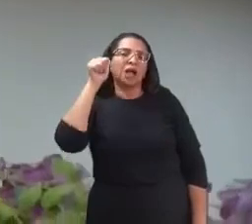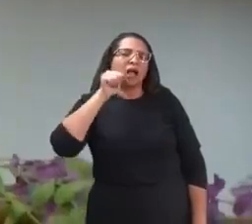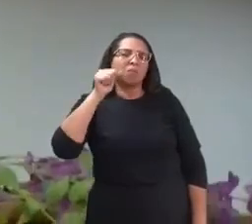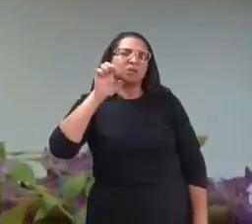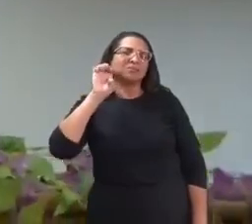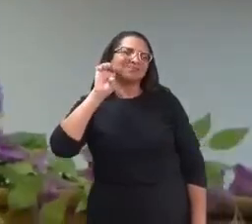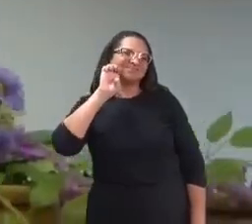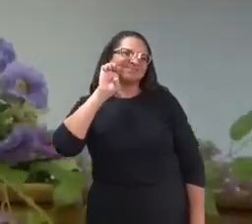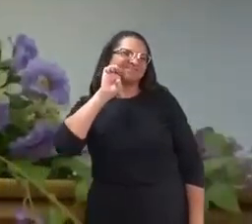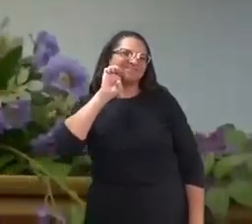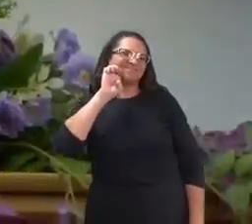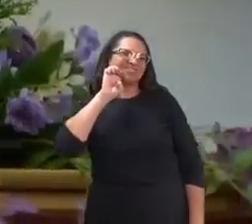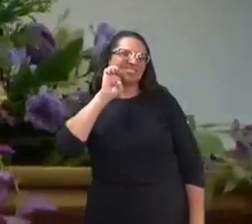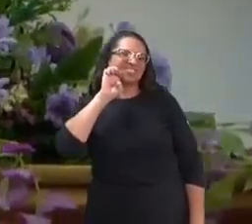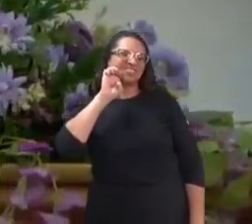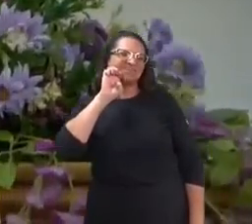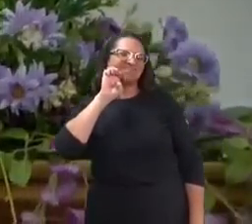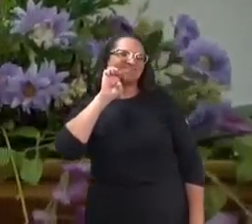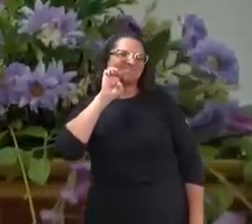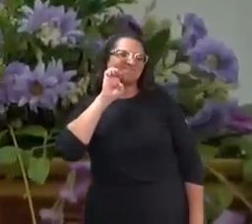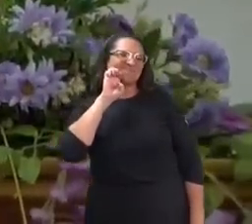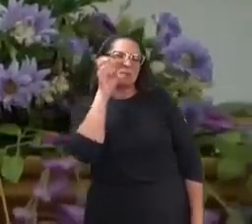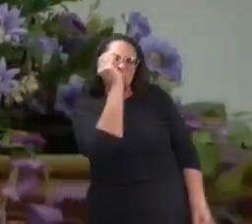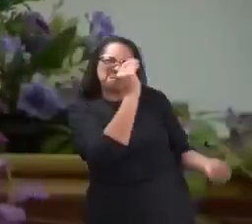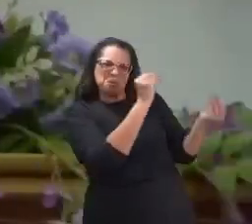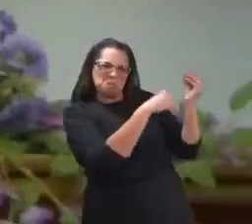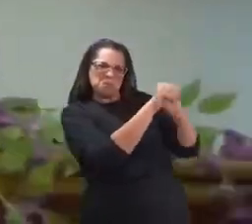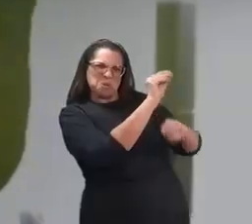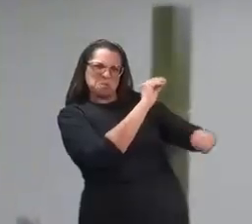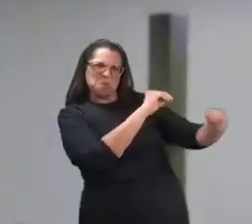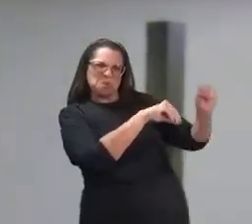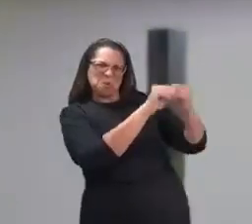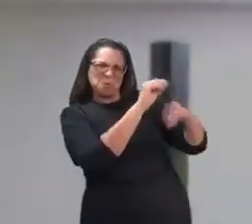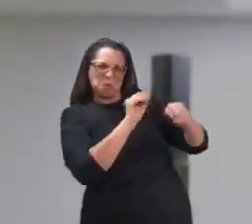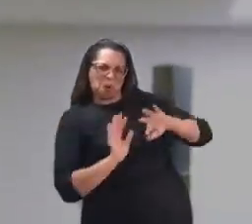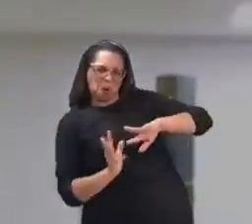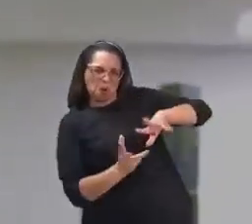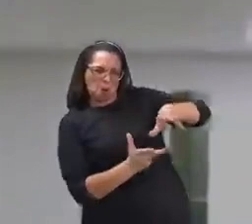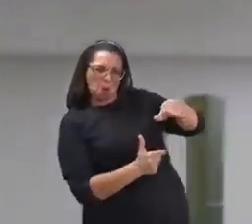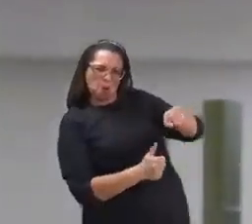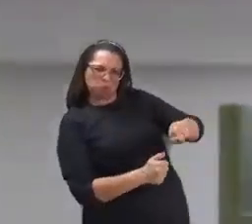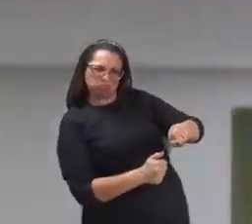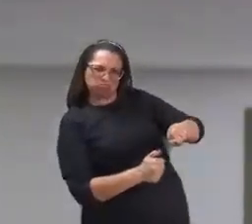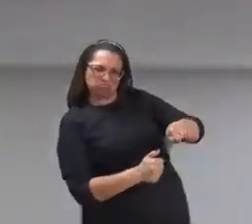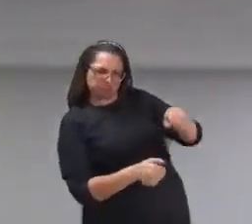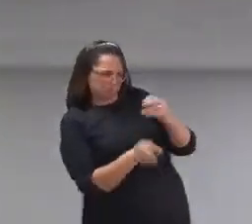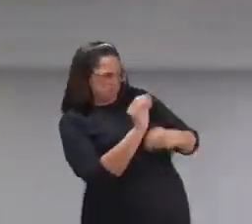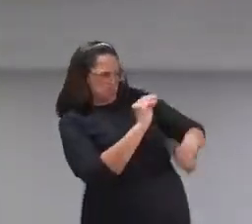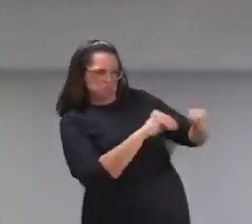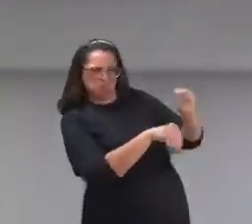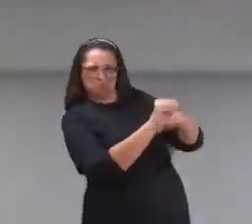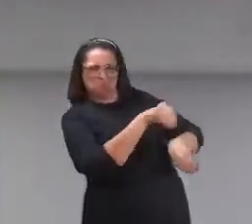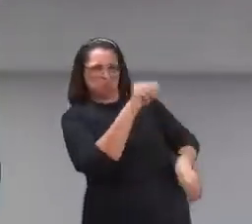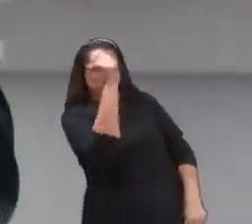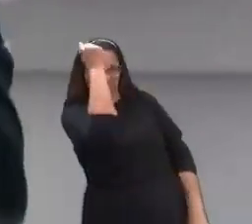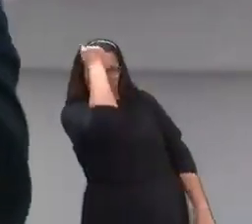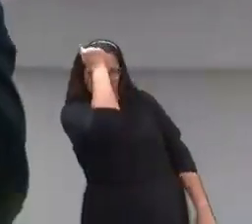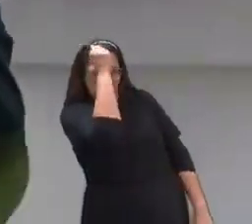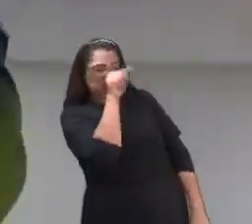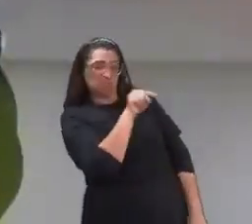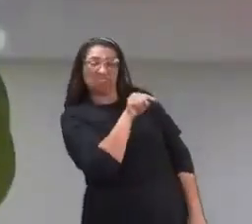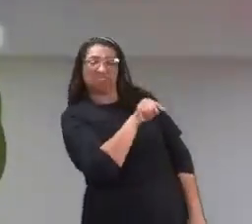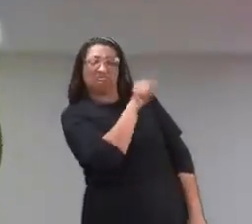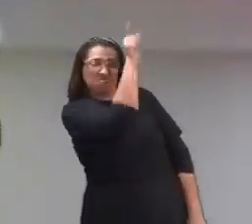o leque para o pecado entrar. Então, até aqui, a culpa era dela, deixada para trás.